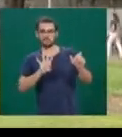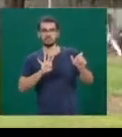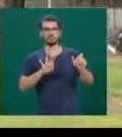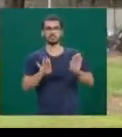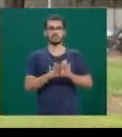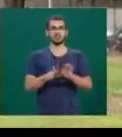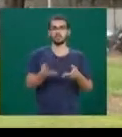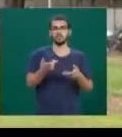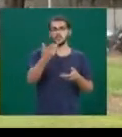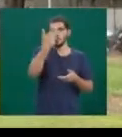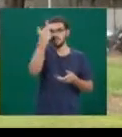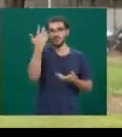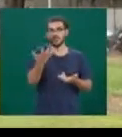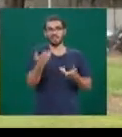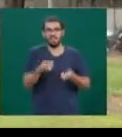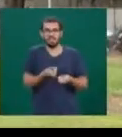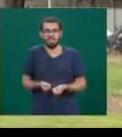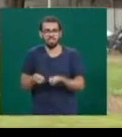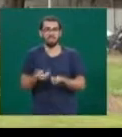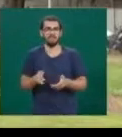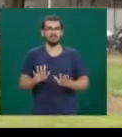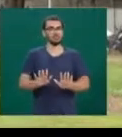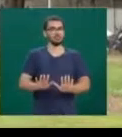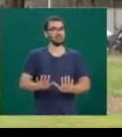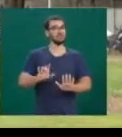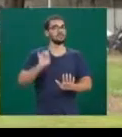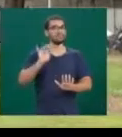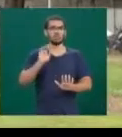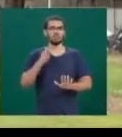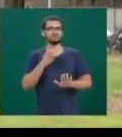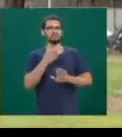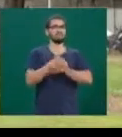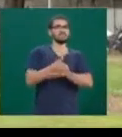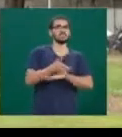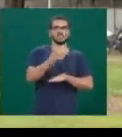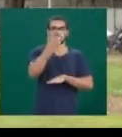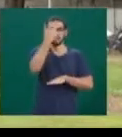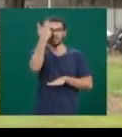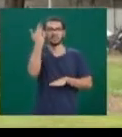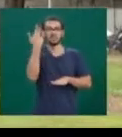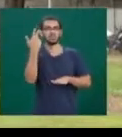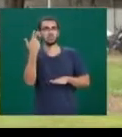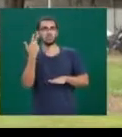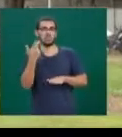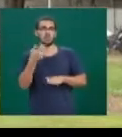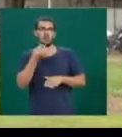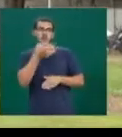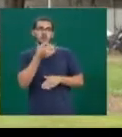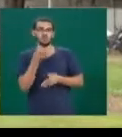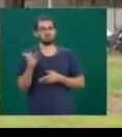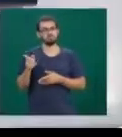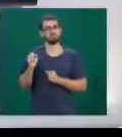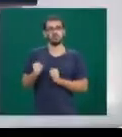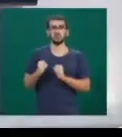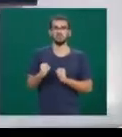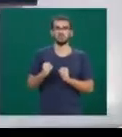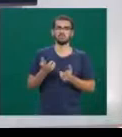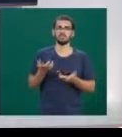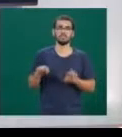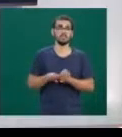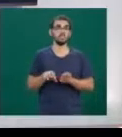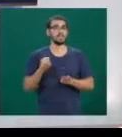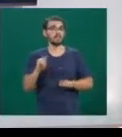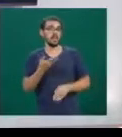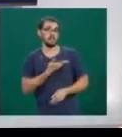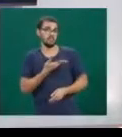fé. Então só pode entrar no grupo se você for indicado e se você for amigo de alguém que já está no grupo. E como nós